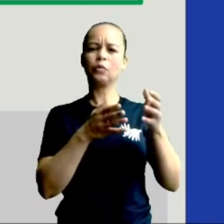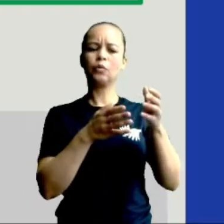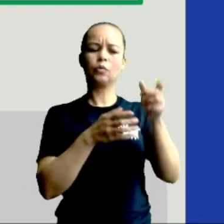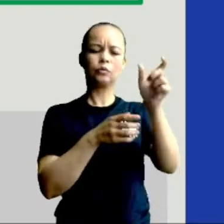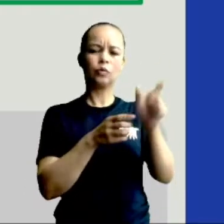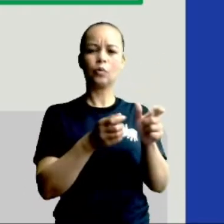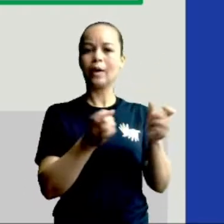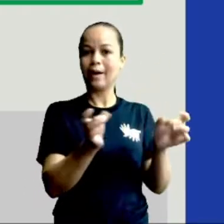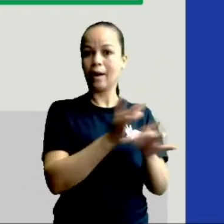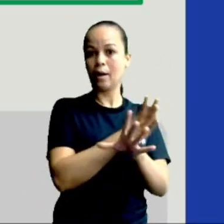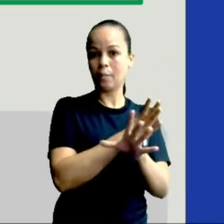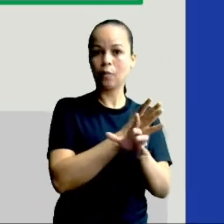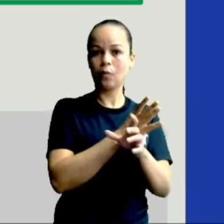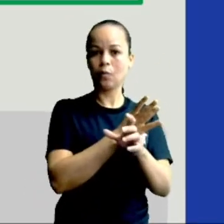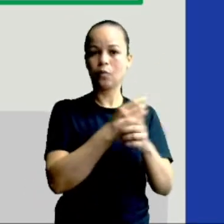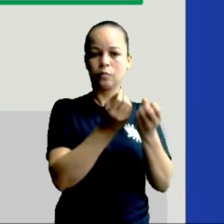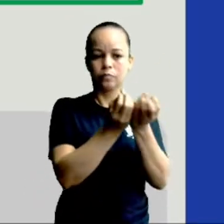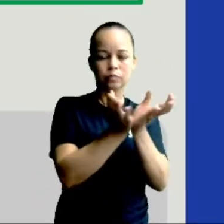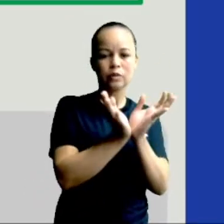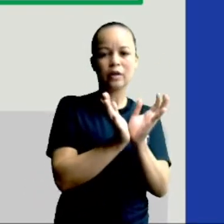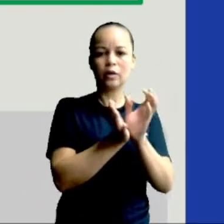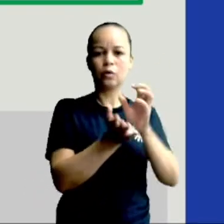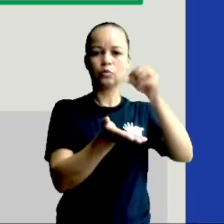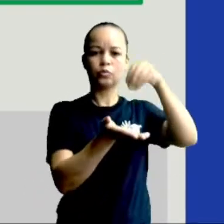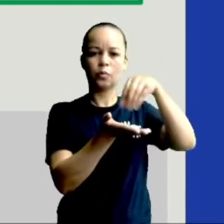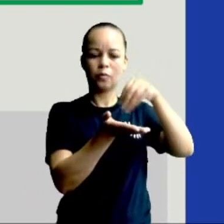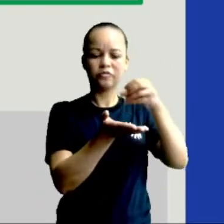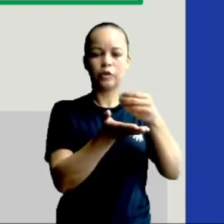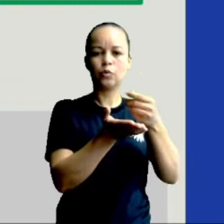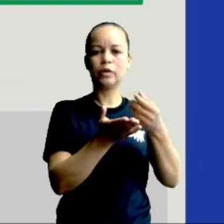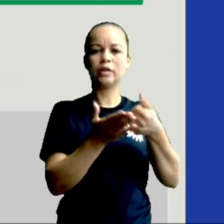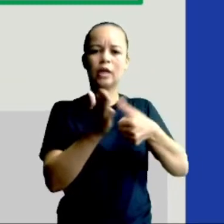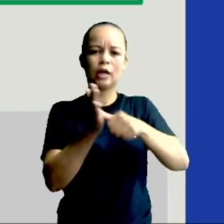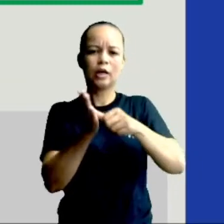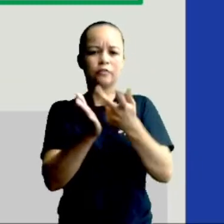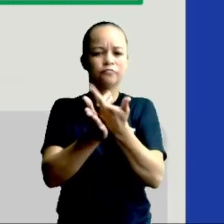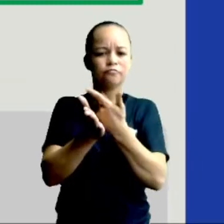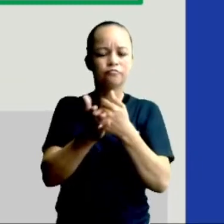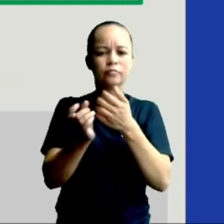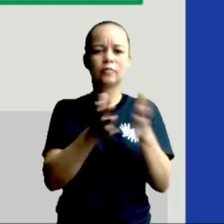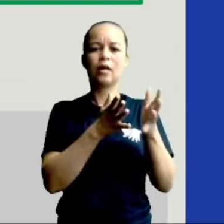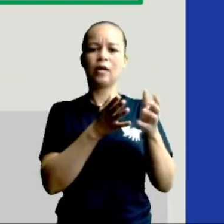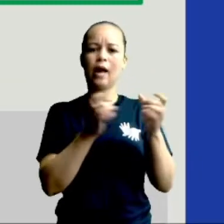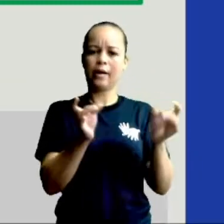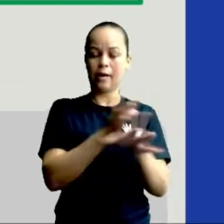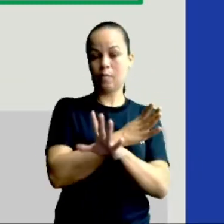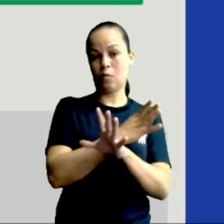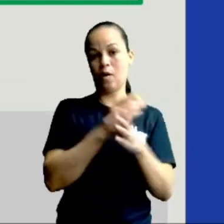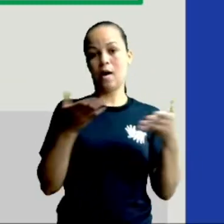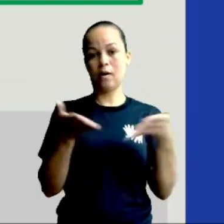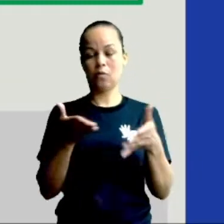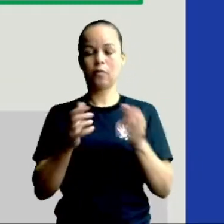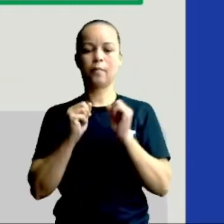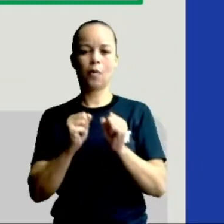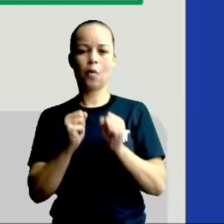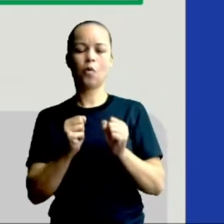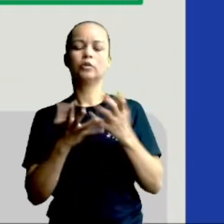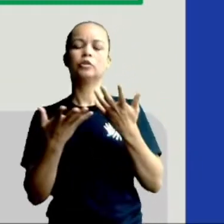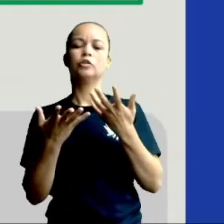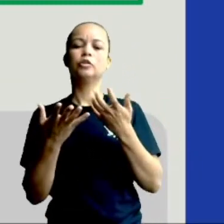carros custa R$2, mas acabou. Agora você só pode comprar um pacote de figurinhas